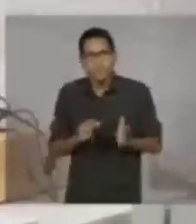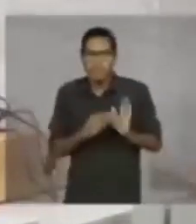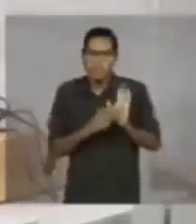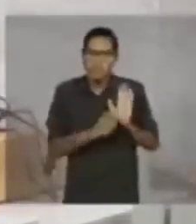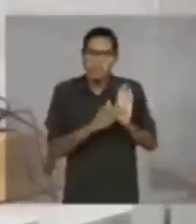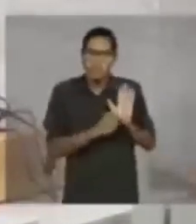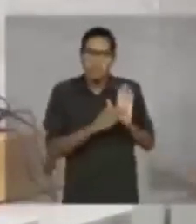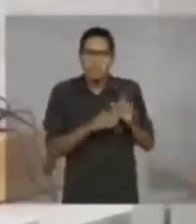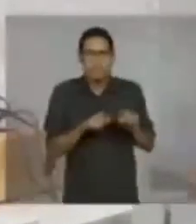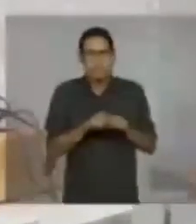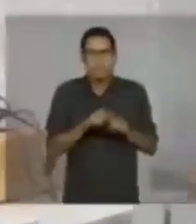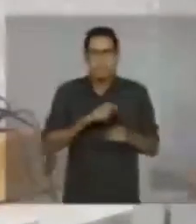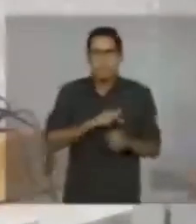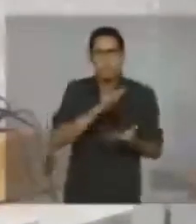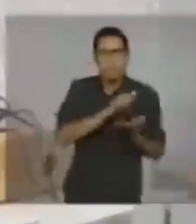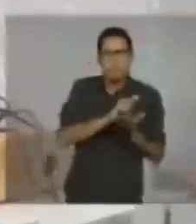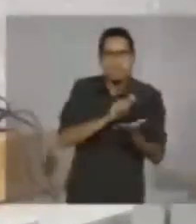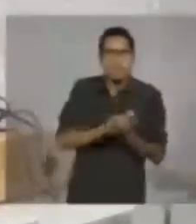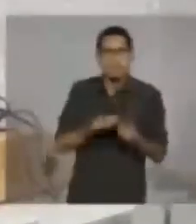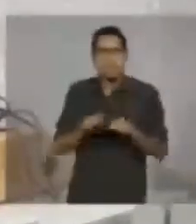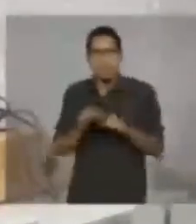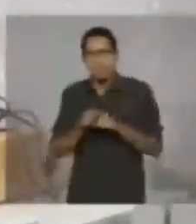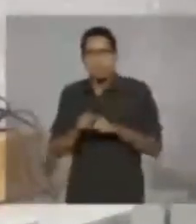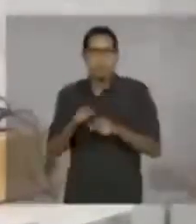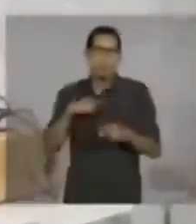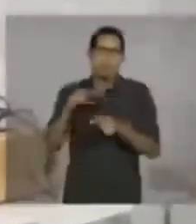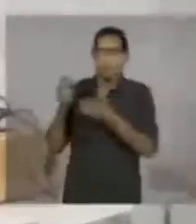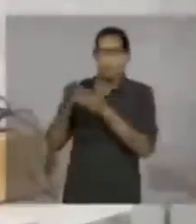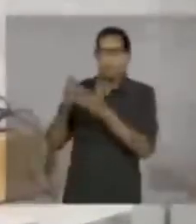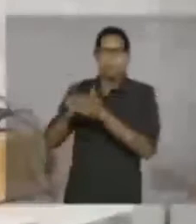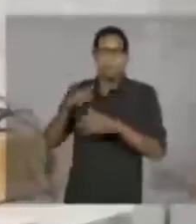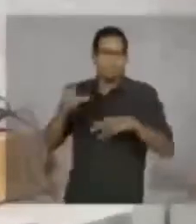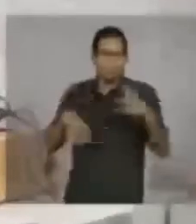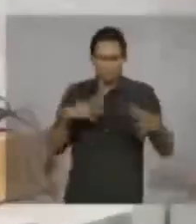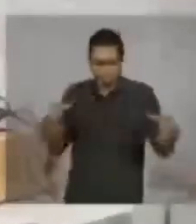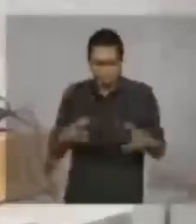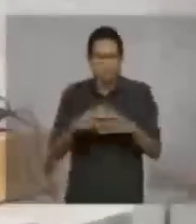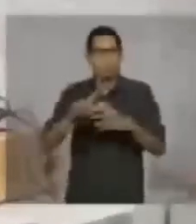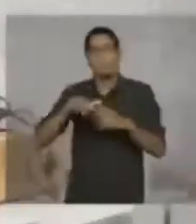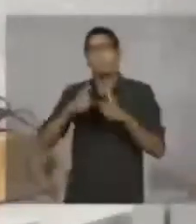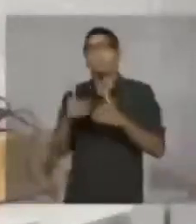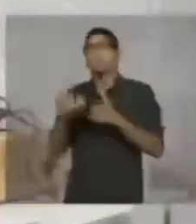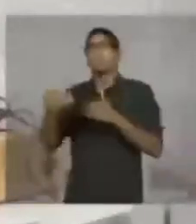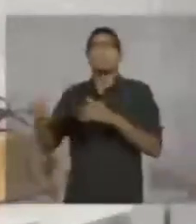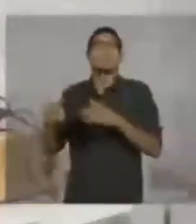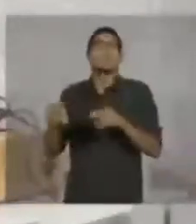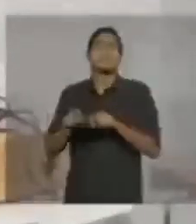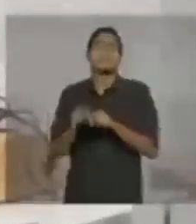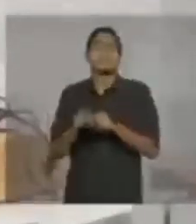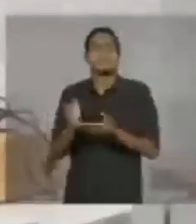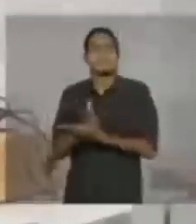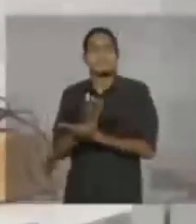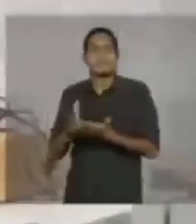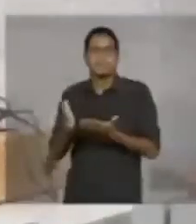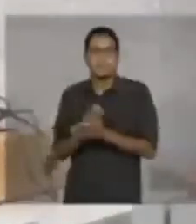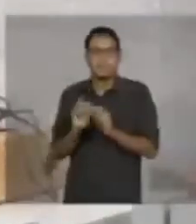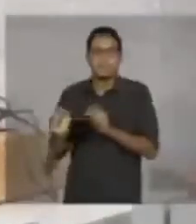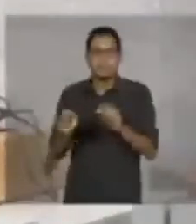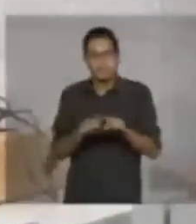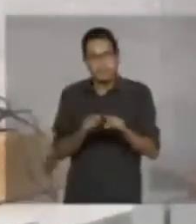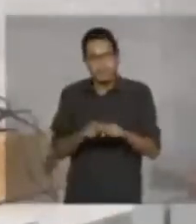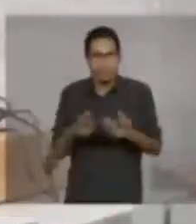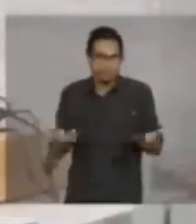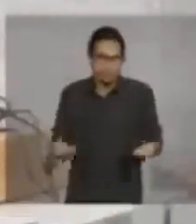hoje. Pega o papel, papelão, plástico, vidro, junta tudo e lá na frente separa. Separa numa central mecanizada, que não separa vidro,